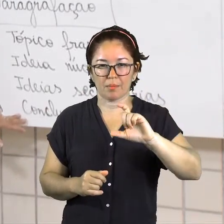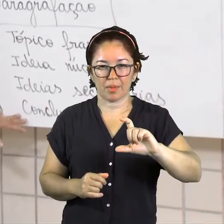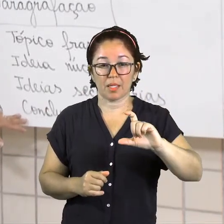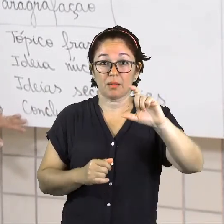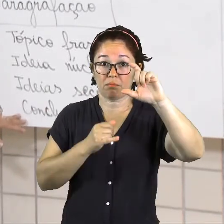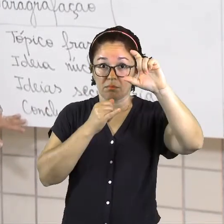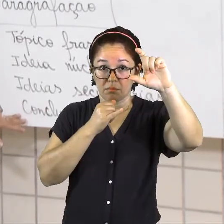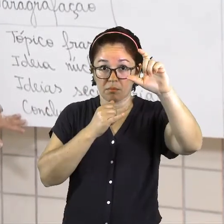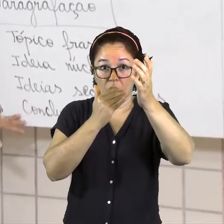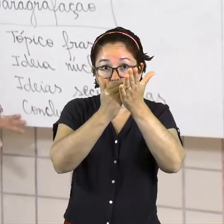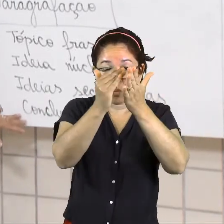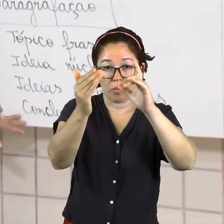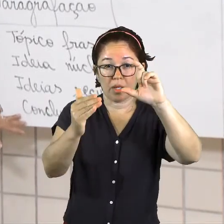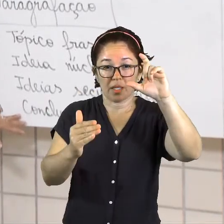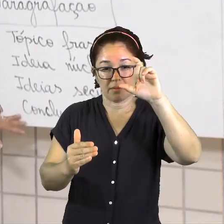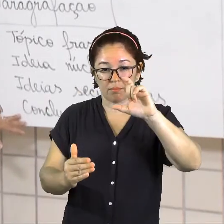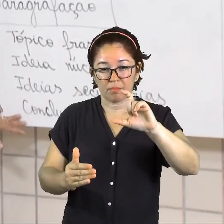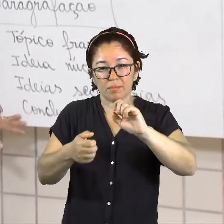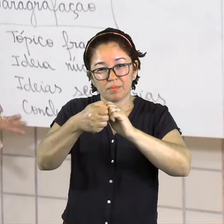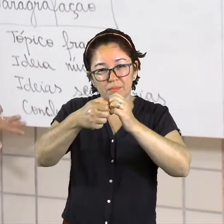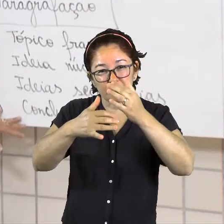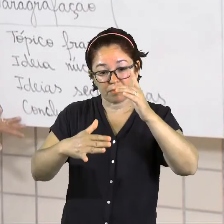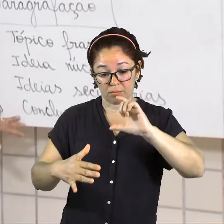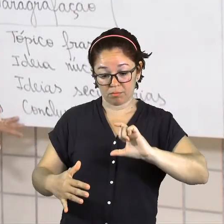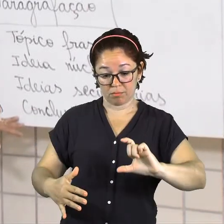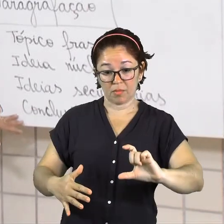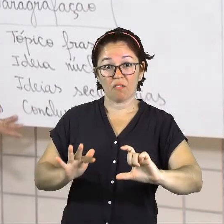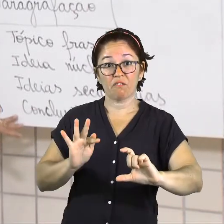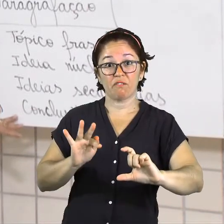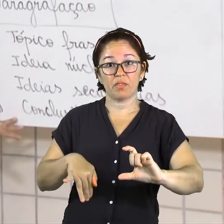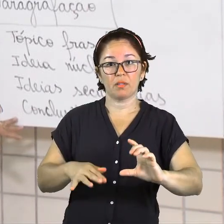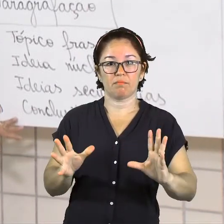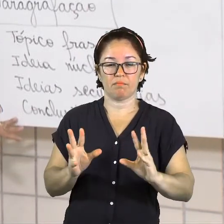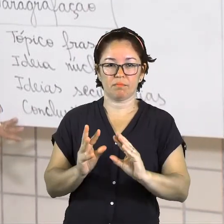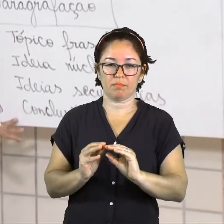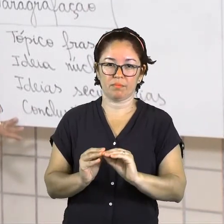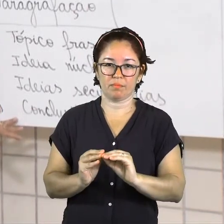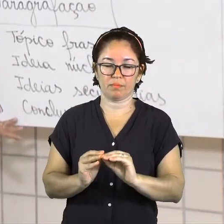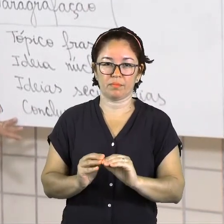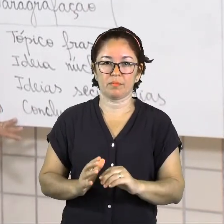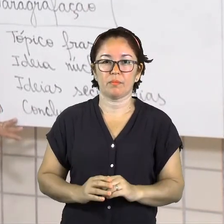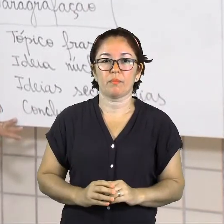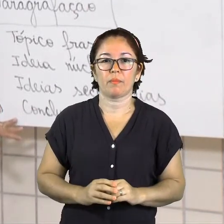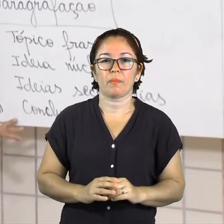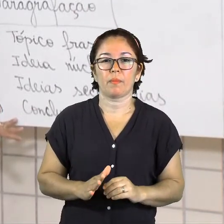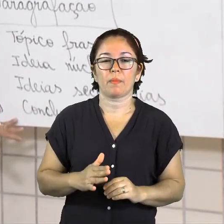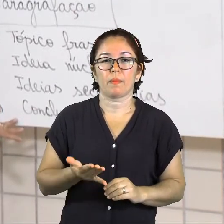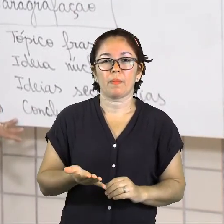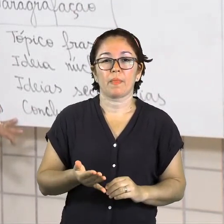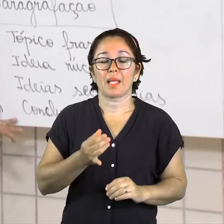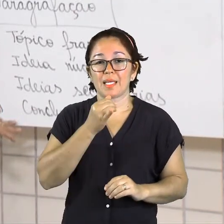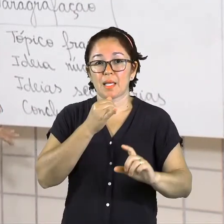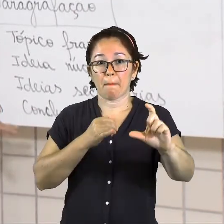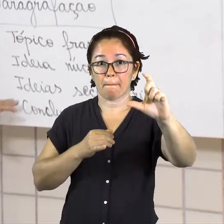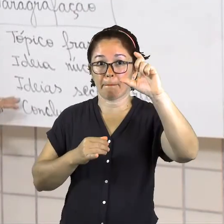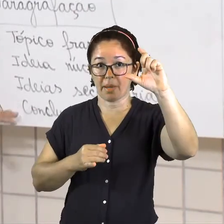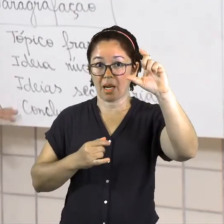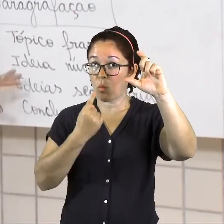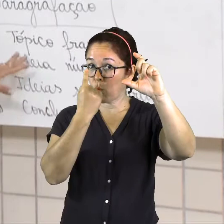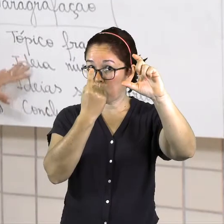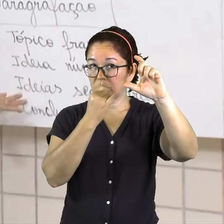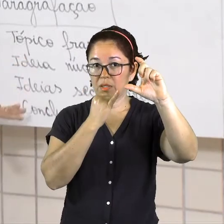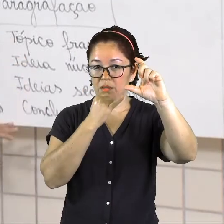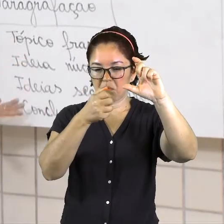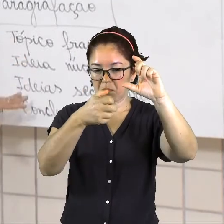texto maior, né, e aí a gente entra no texto dissertativo. Mas quando nós falamos de paragrafação de um parágrafo só, é claro que